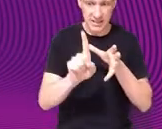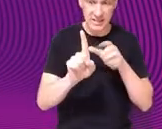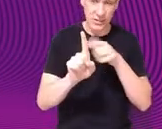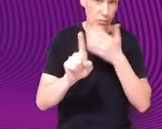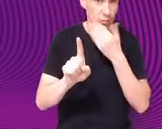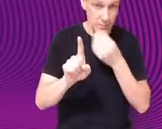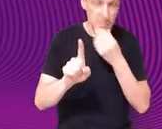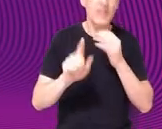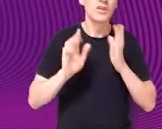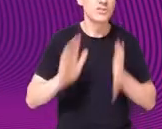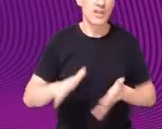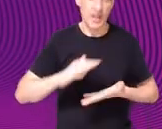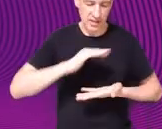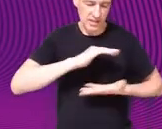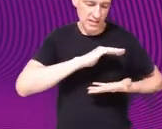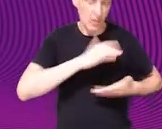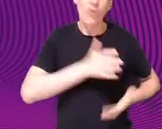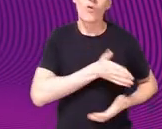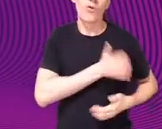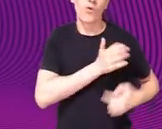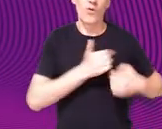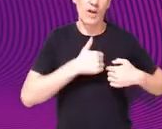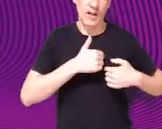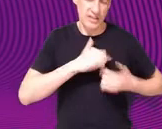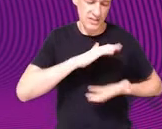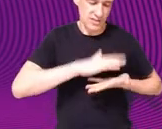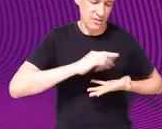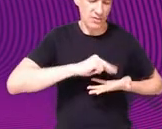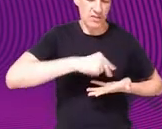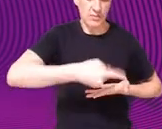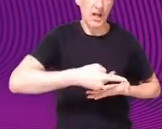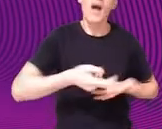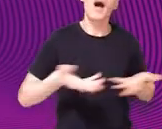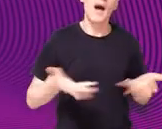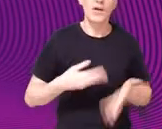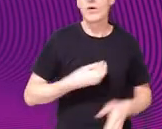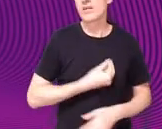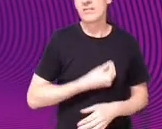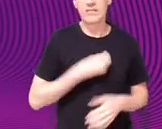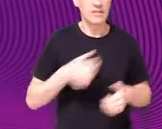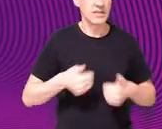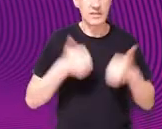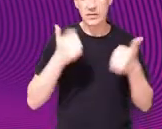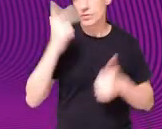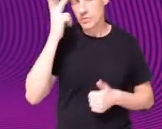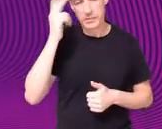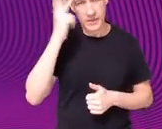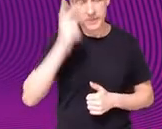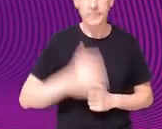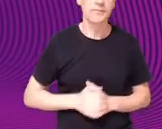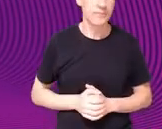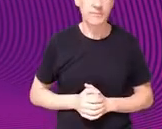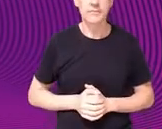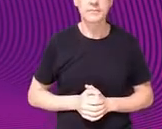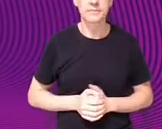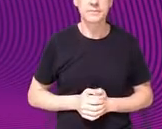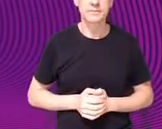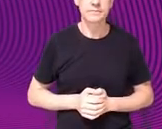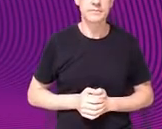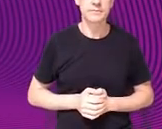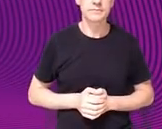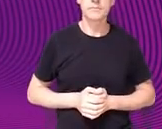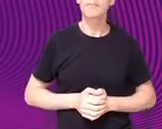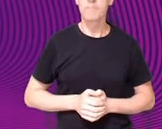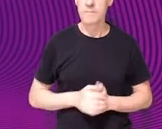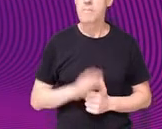está muito bem, levando sua vida normal. Isso aí seria a minha primeira consideração. Muito bem, então eu vou em frente, vou acelerar um pouco, porque,